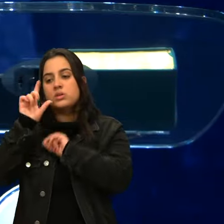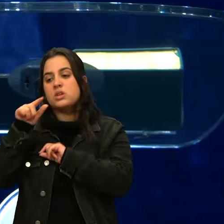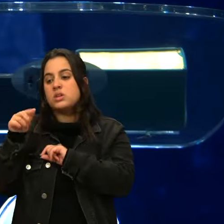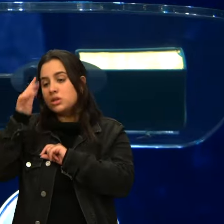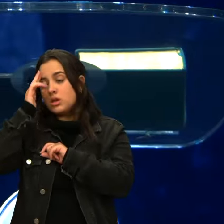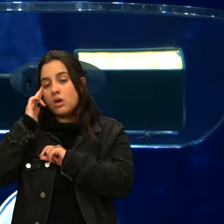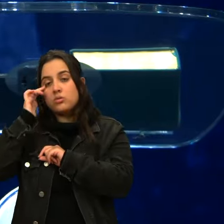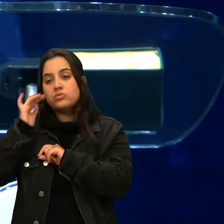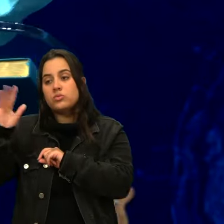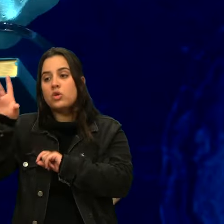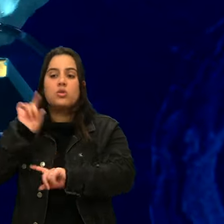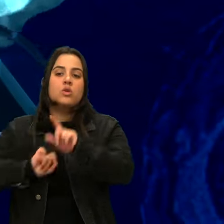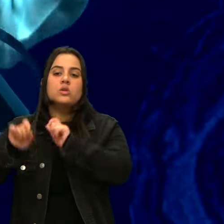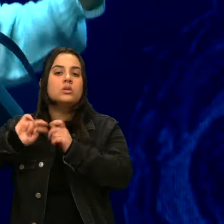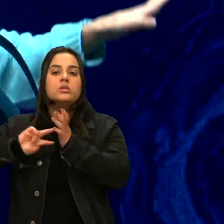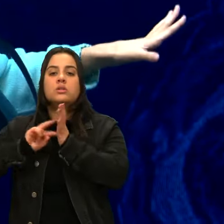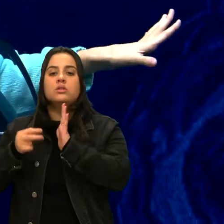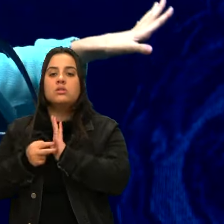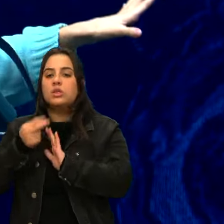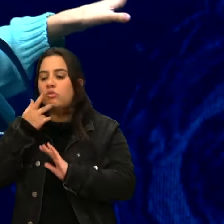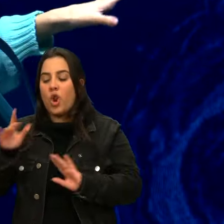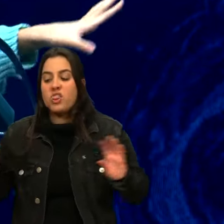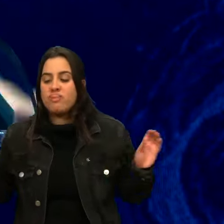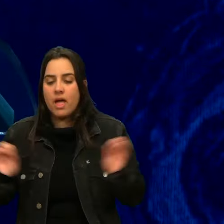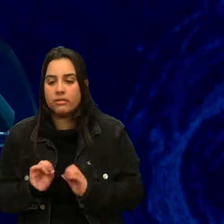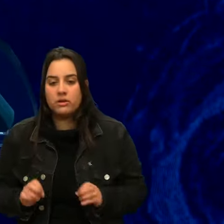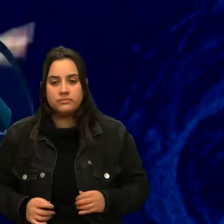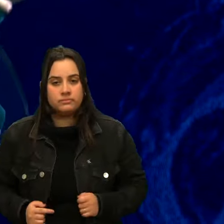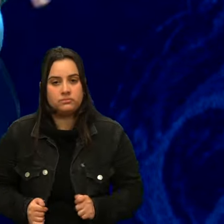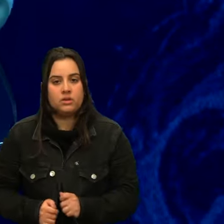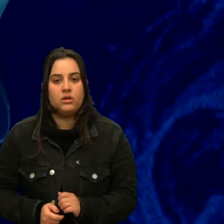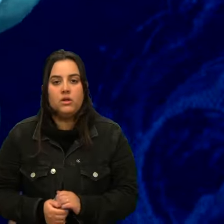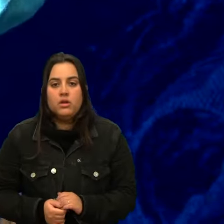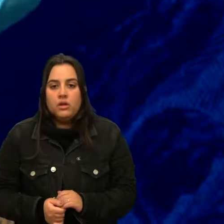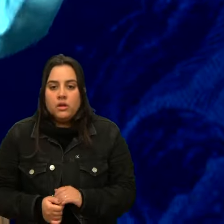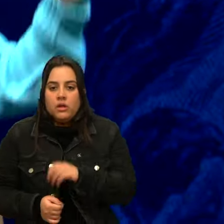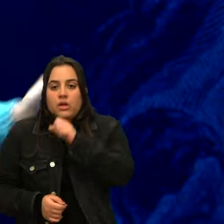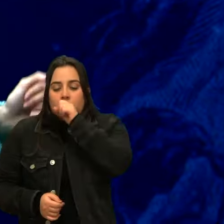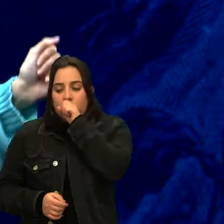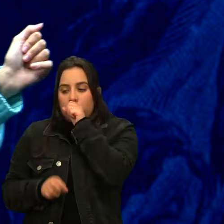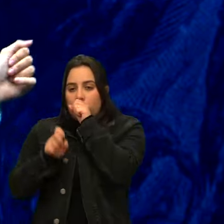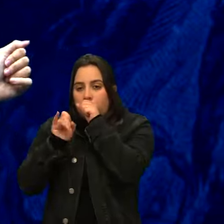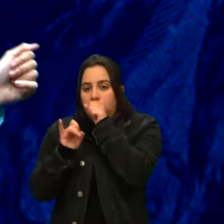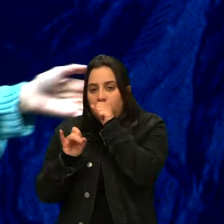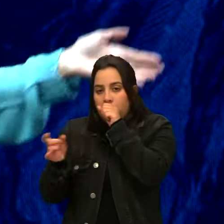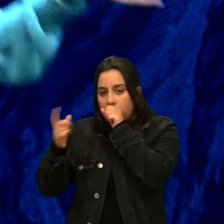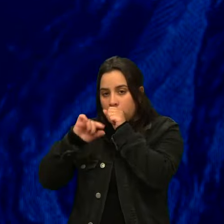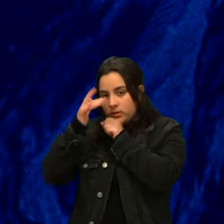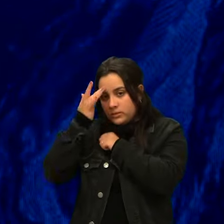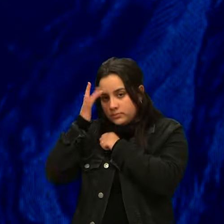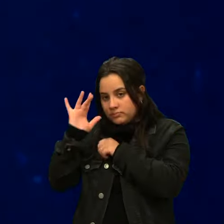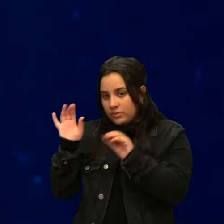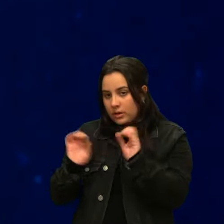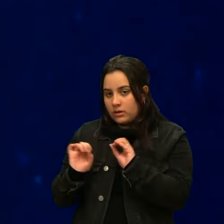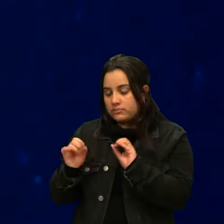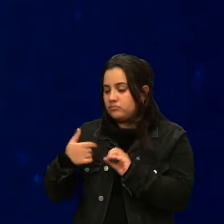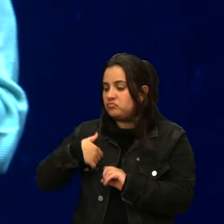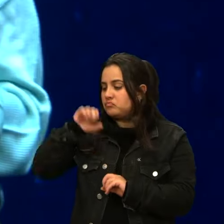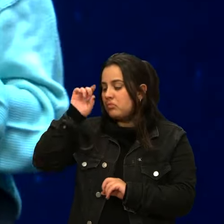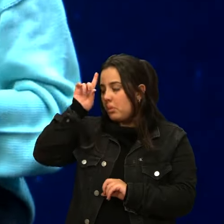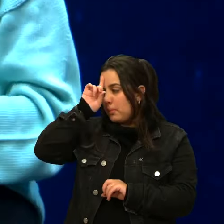o que significa. Ele não falou nem o que ele tinha sonhado. E ele fala: se ninguém souber me dizer, eu vou mandar matar todo